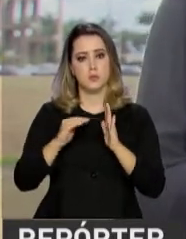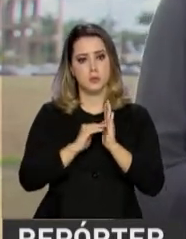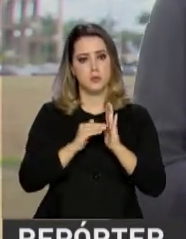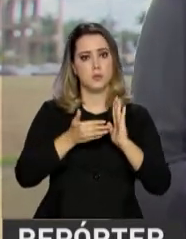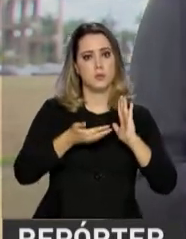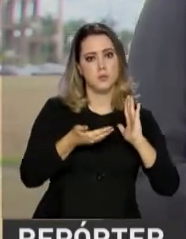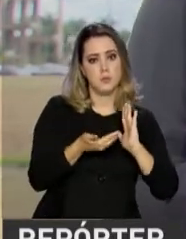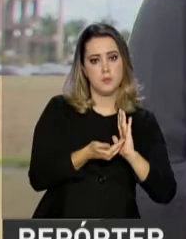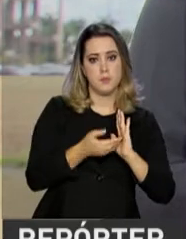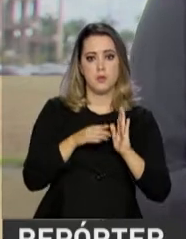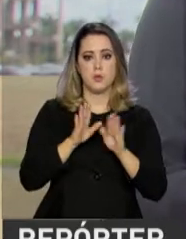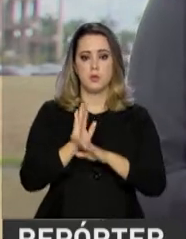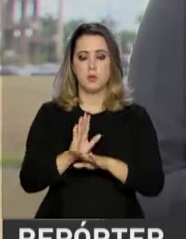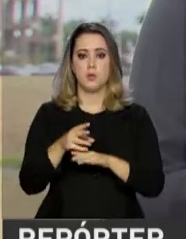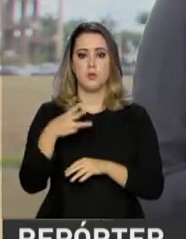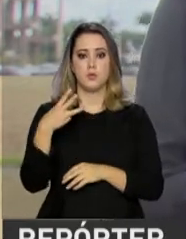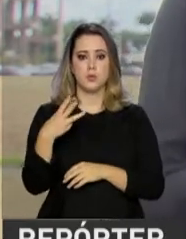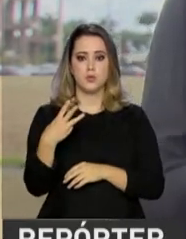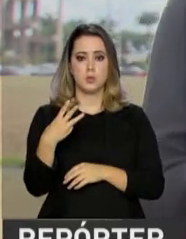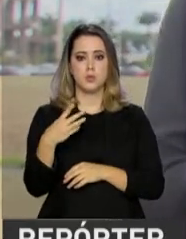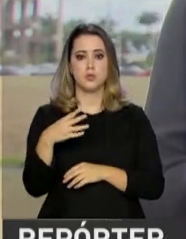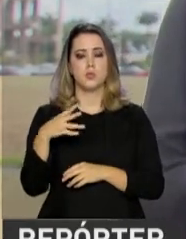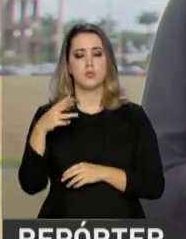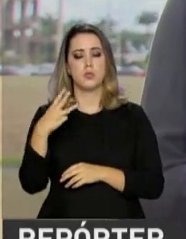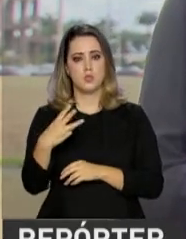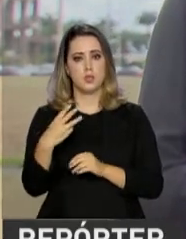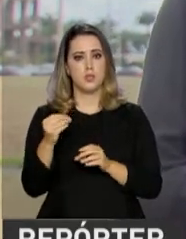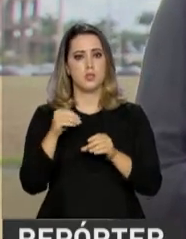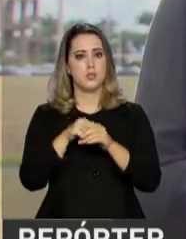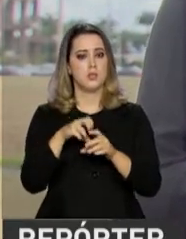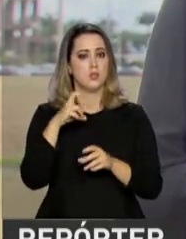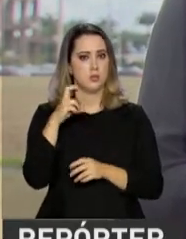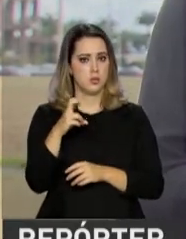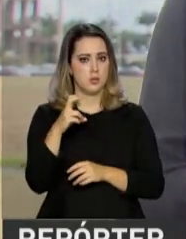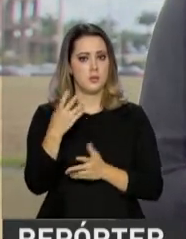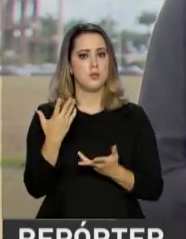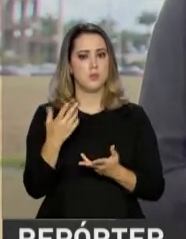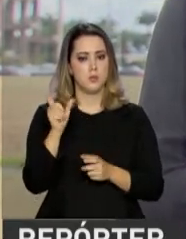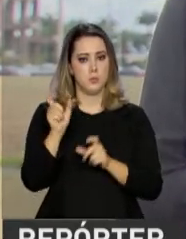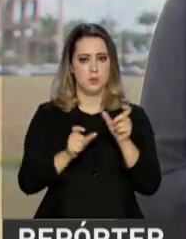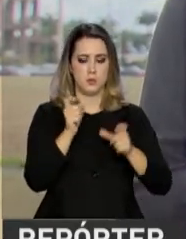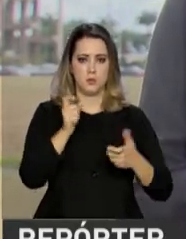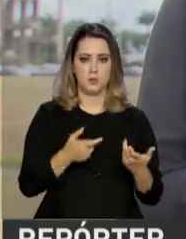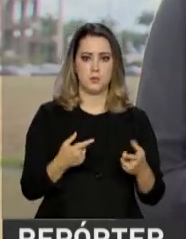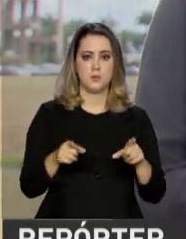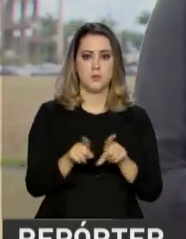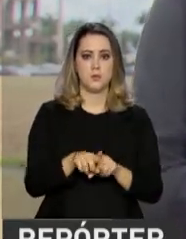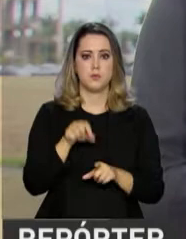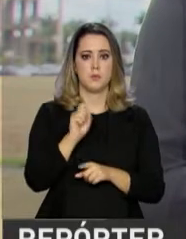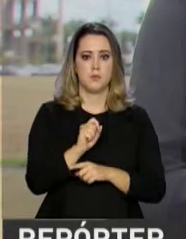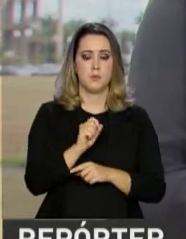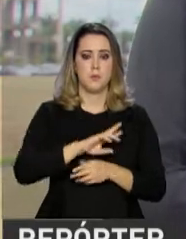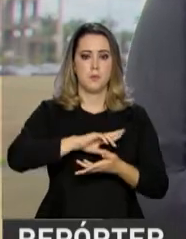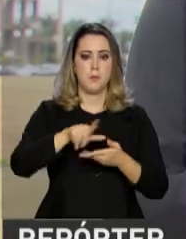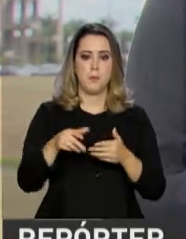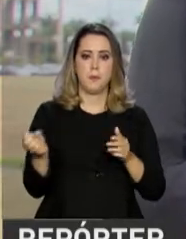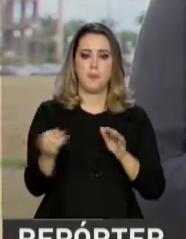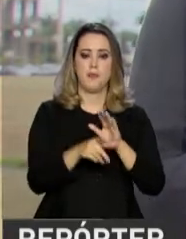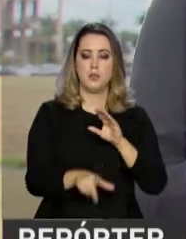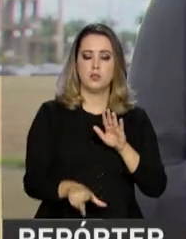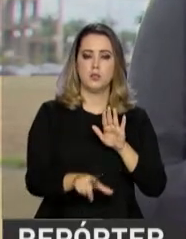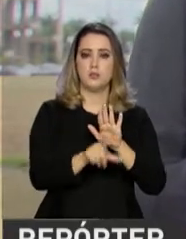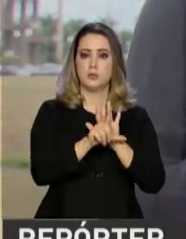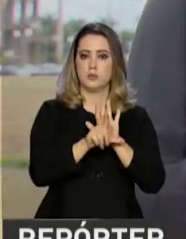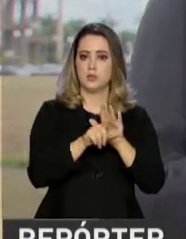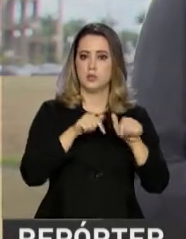senado com o apoio de três em cada cinco parlamentares já a modernização das leis trabalhistas foi feita por lei ordinária